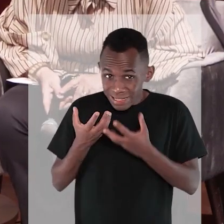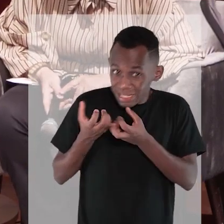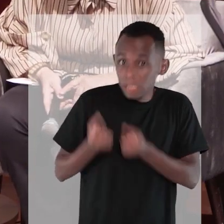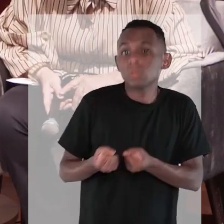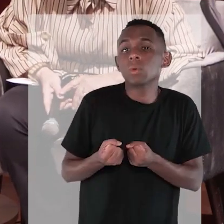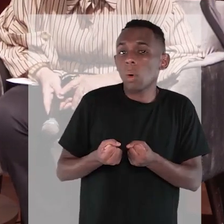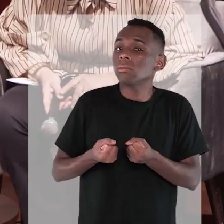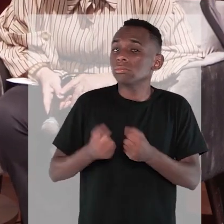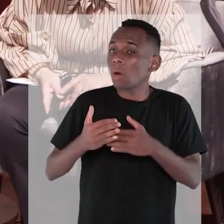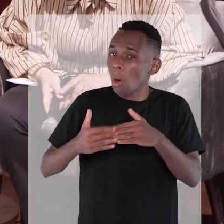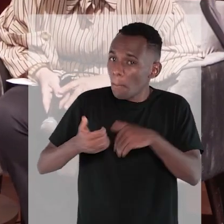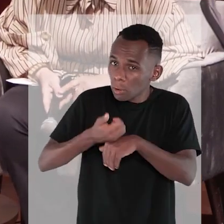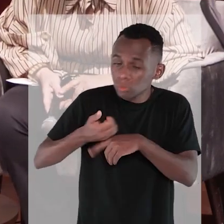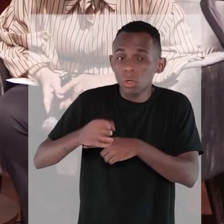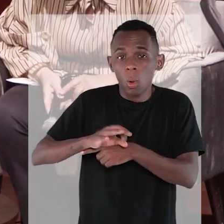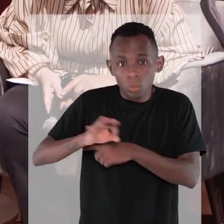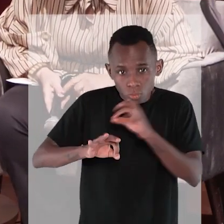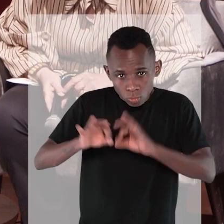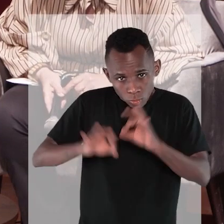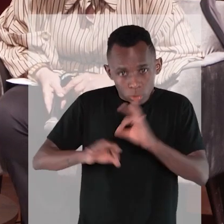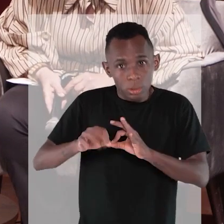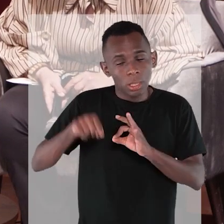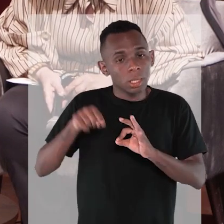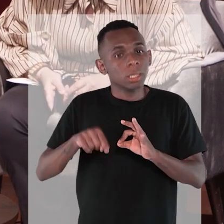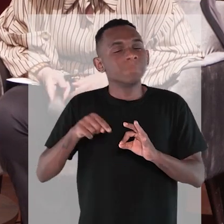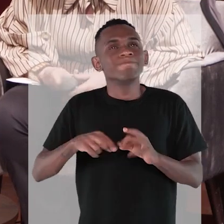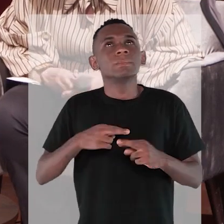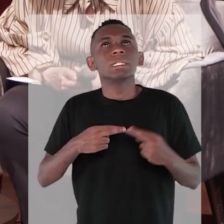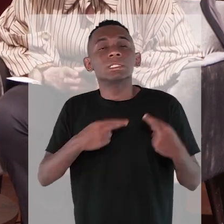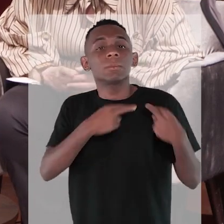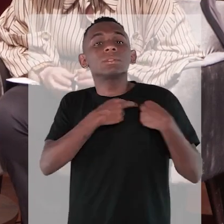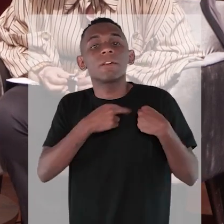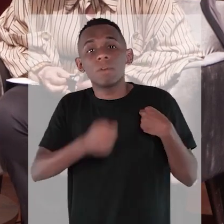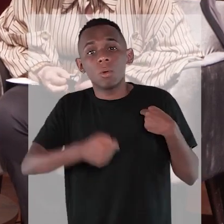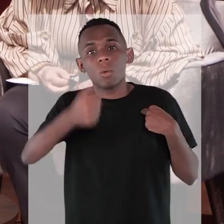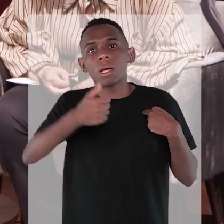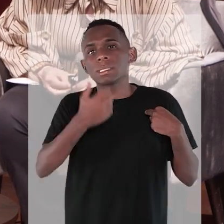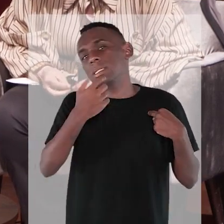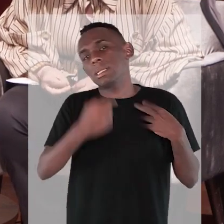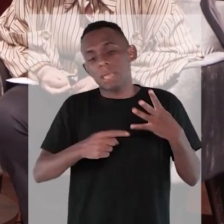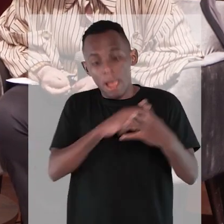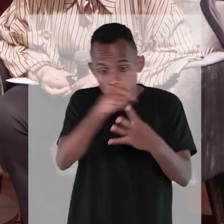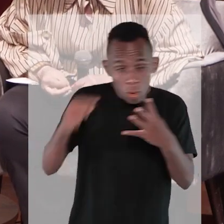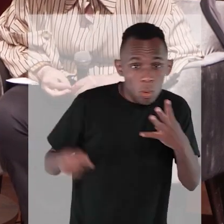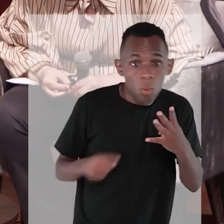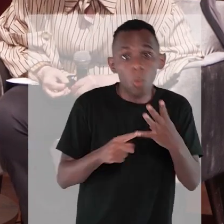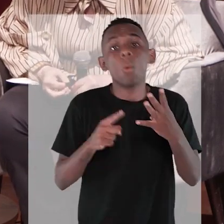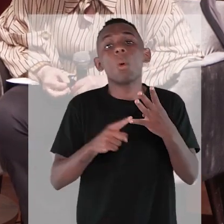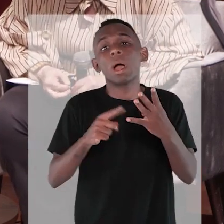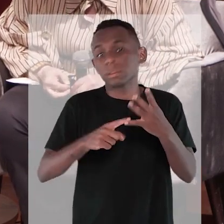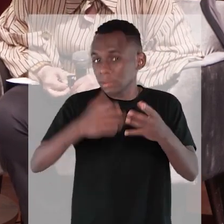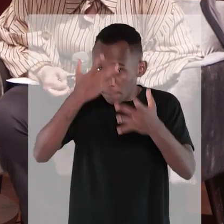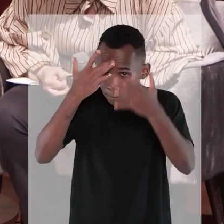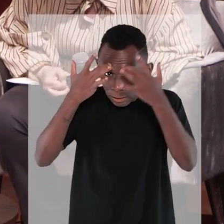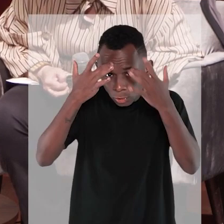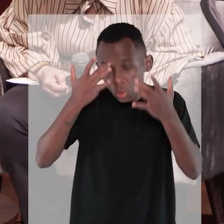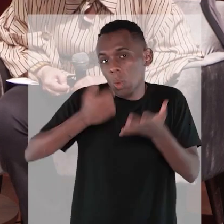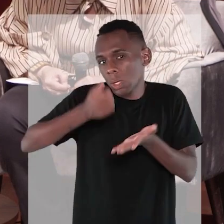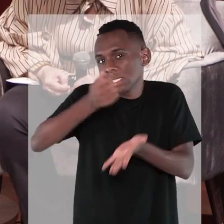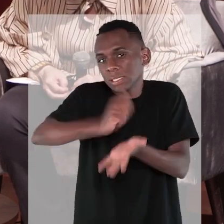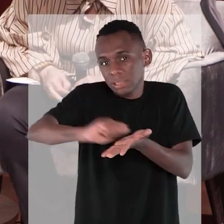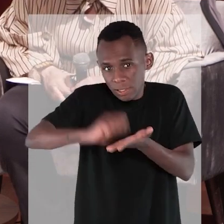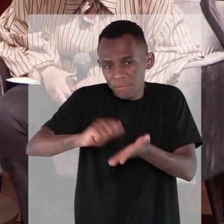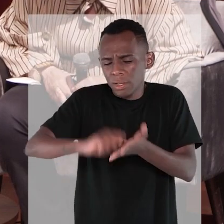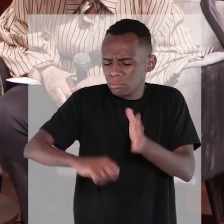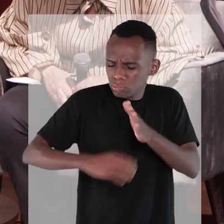o editor da Companhia das Letras, e ele teve um papel quase que de um quarto autor. De tal maneira, ele nos ajudou mesmo, né, porque